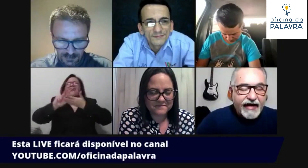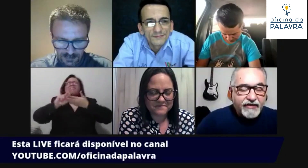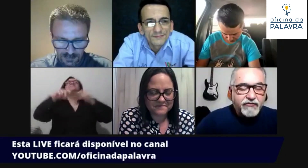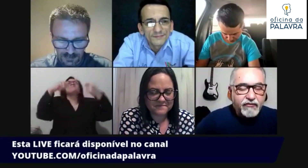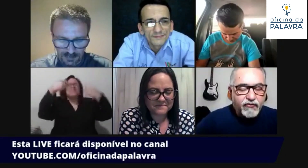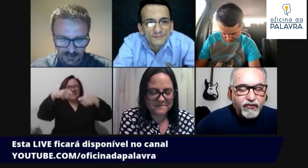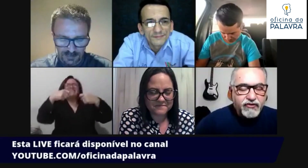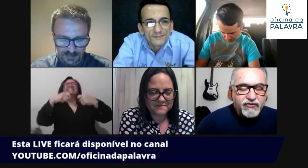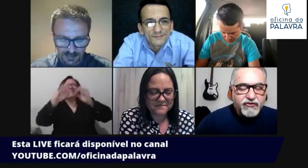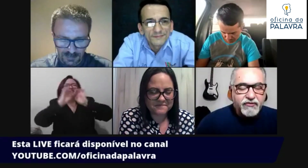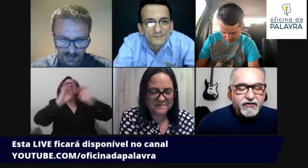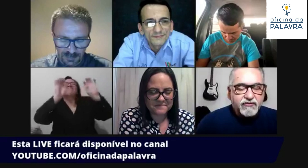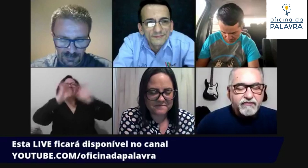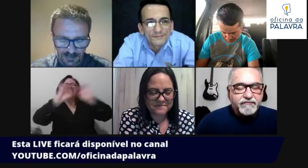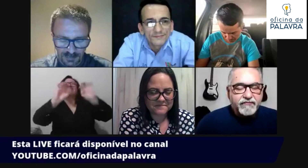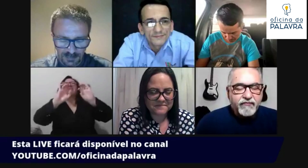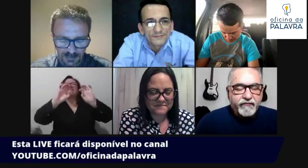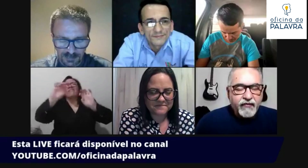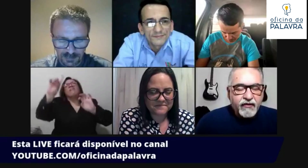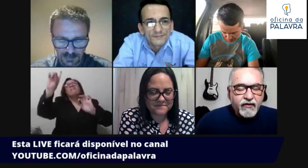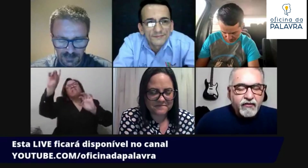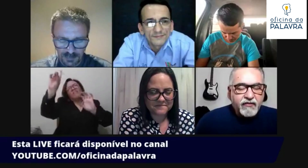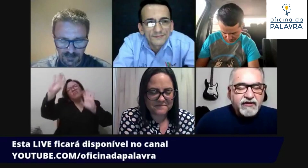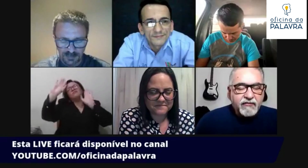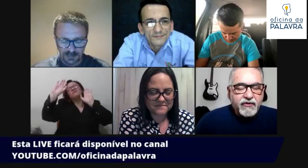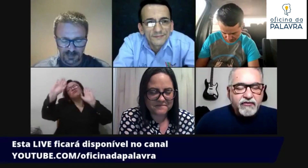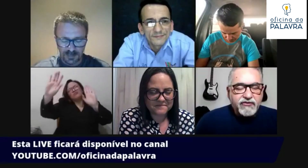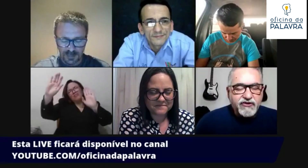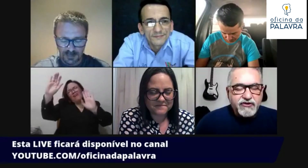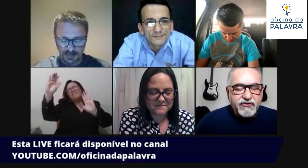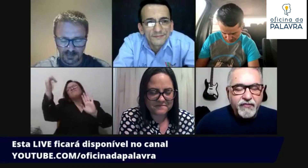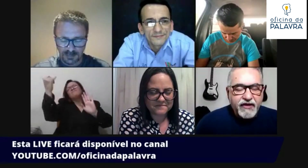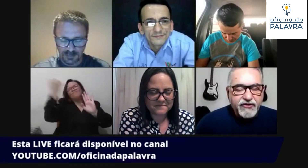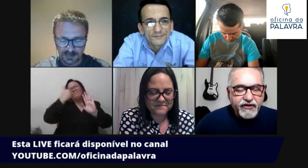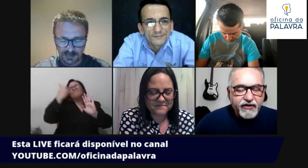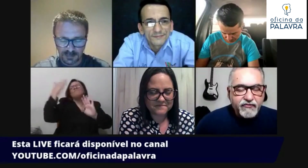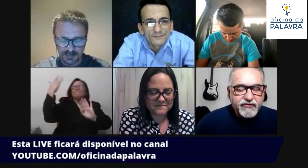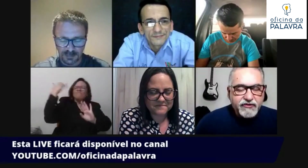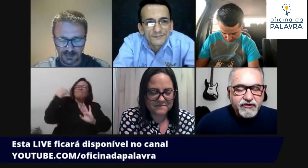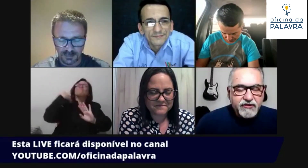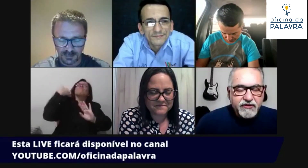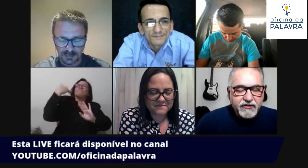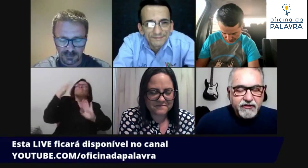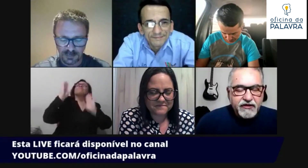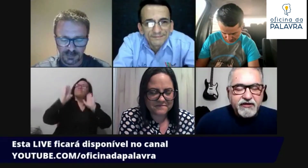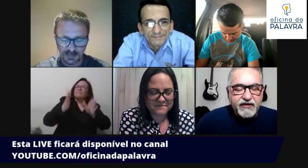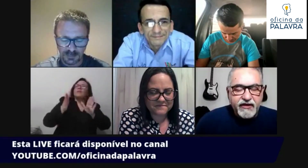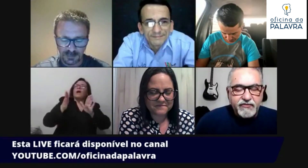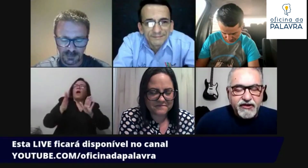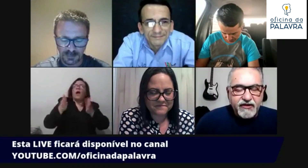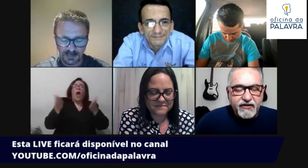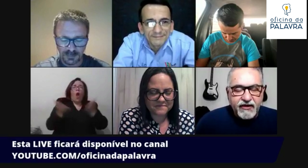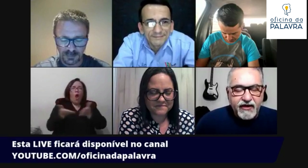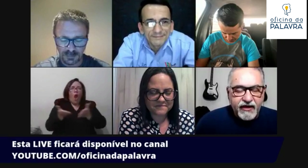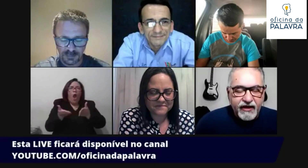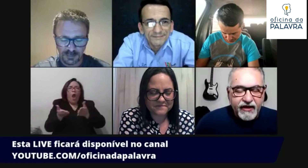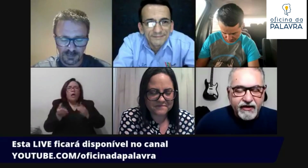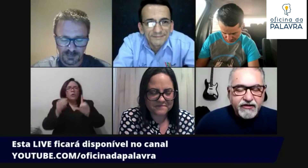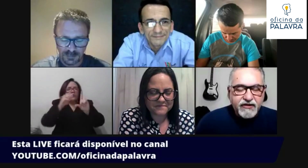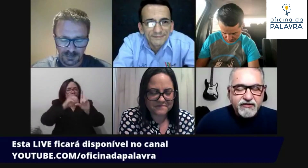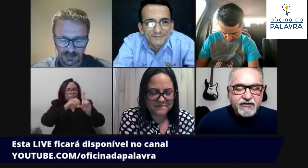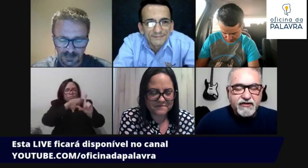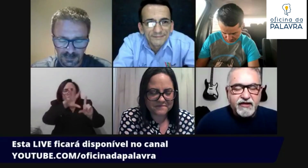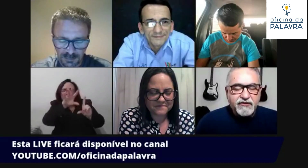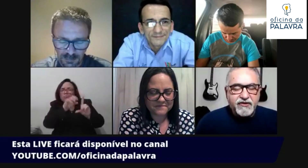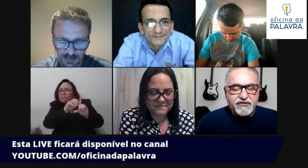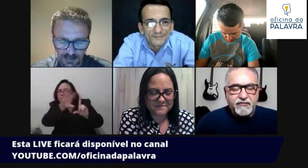nos falado há muito sobre isso. Mas também, Deus, nós compartilhamos e entendemos aqui a